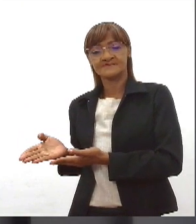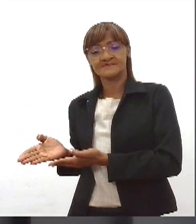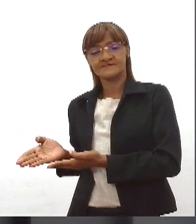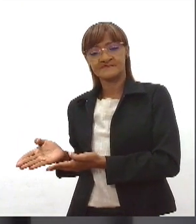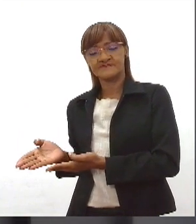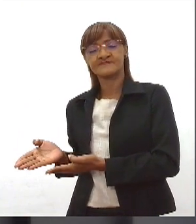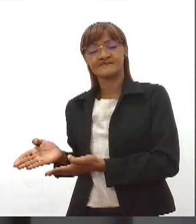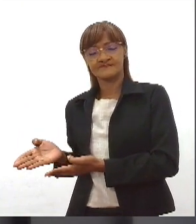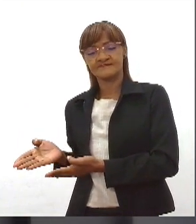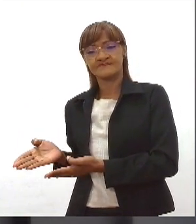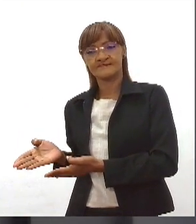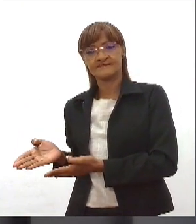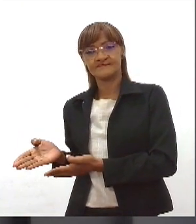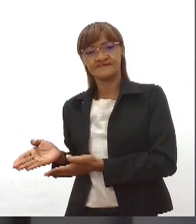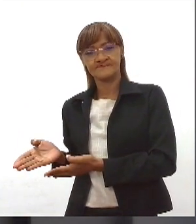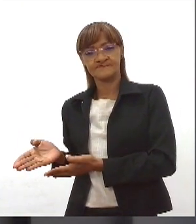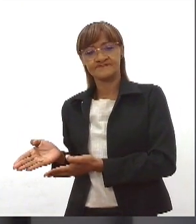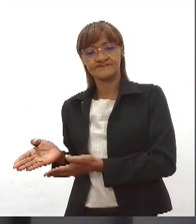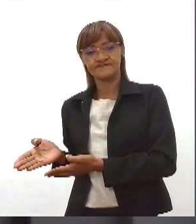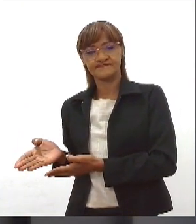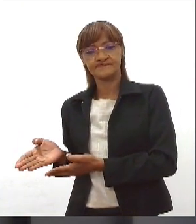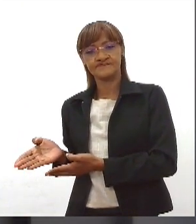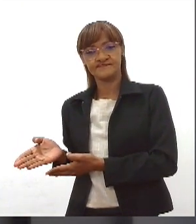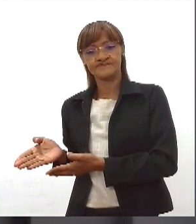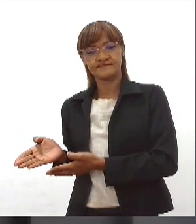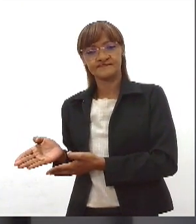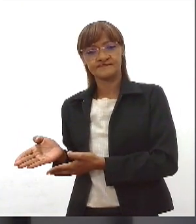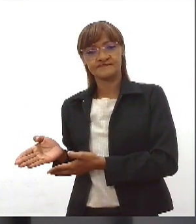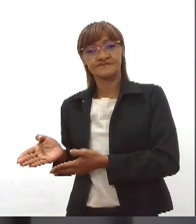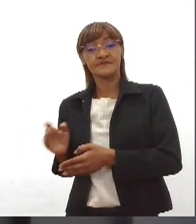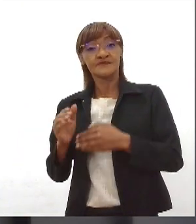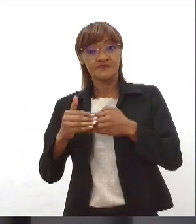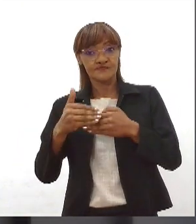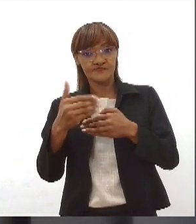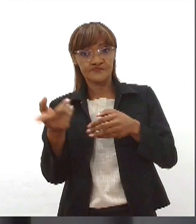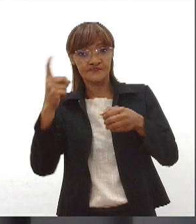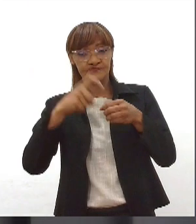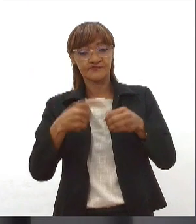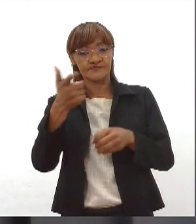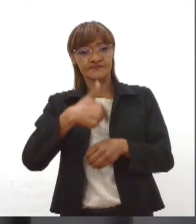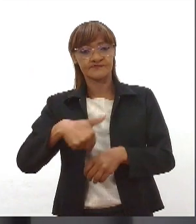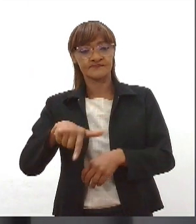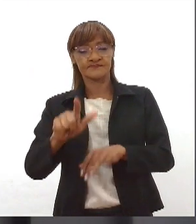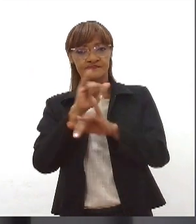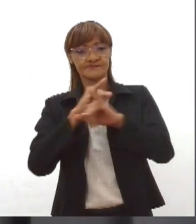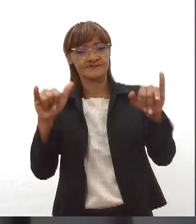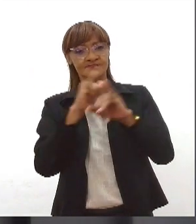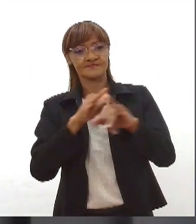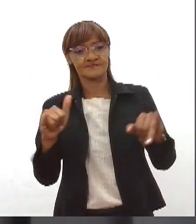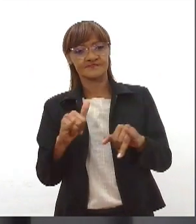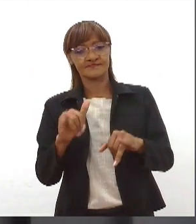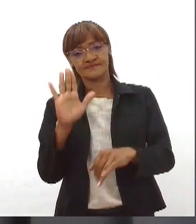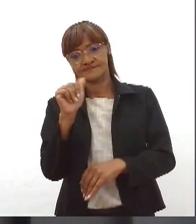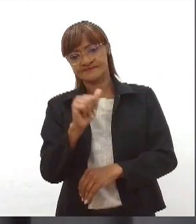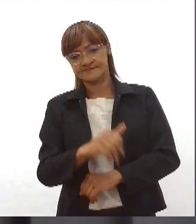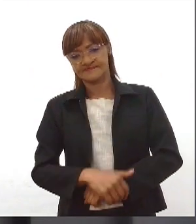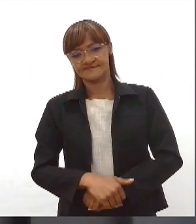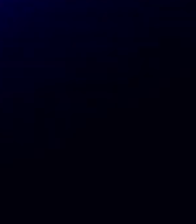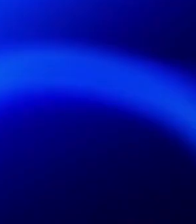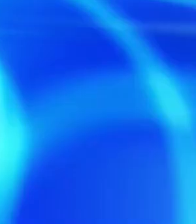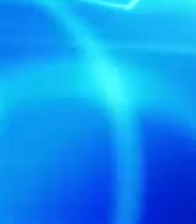alese5.2 no twitter@tvalese e a qualquer momento Voltaremos com mais informações até lá